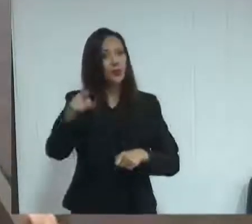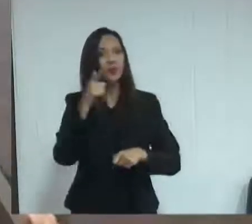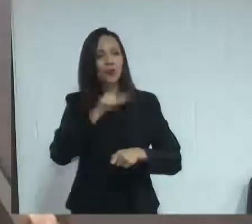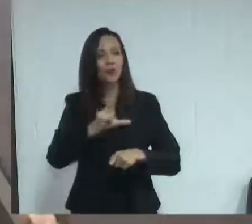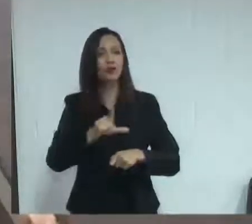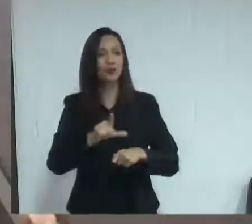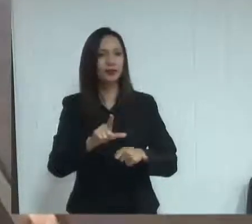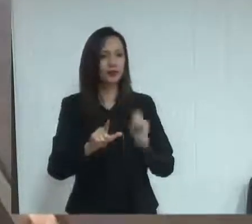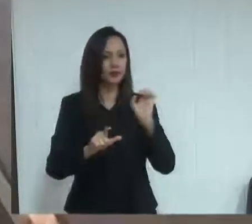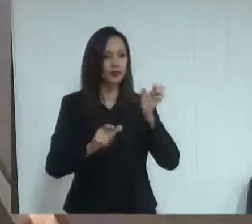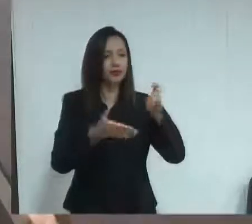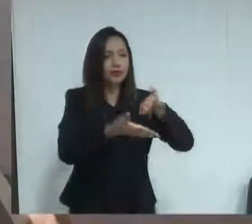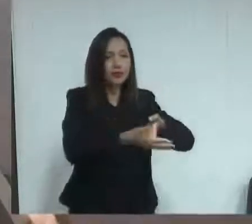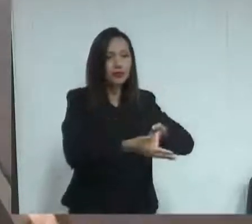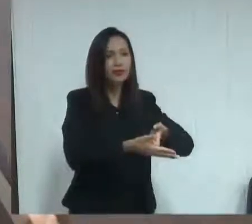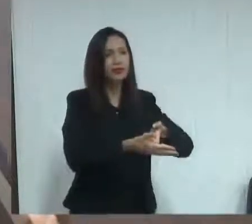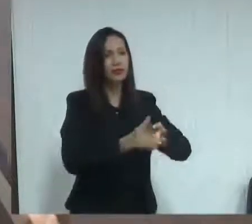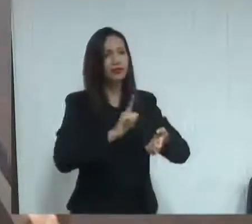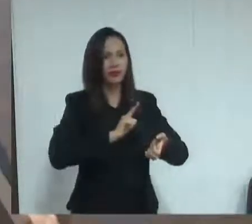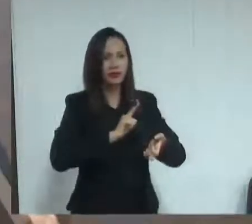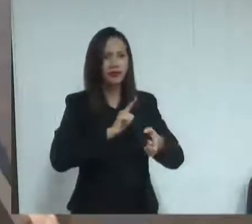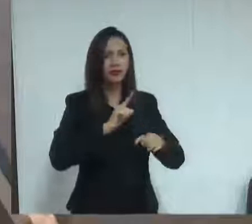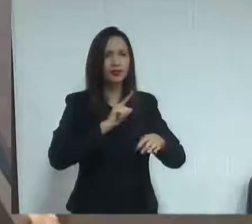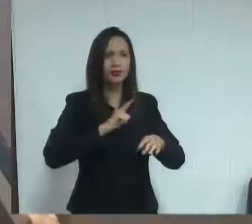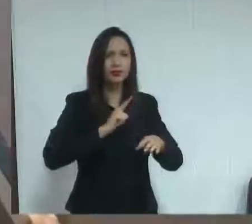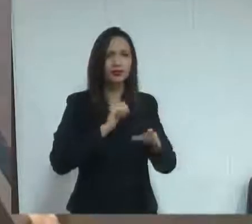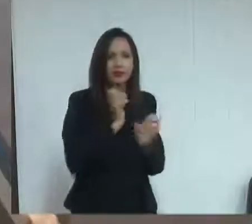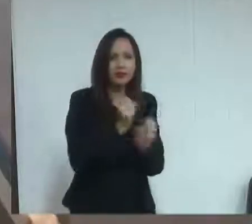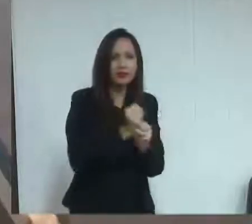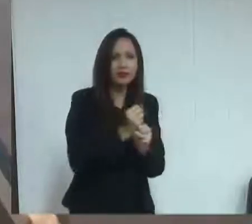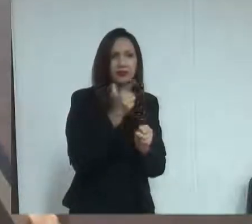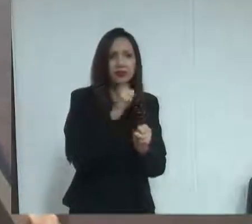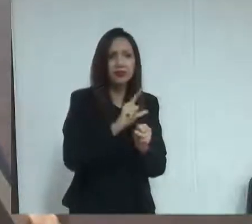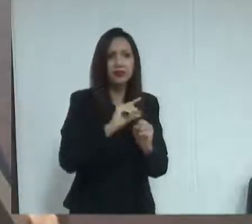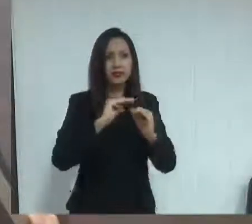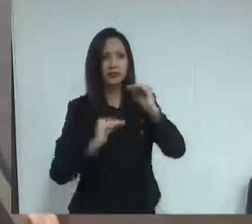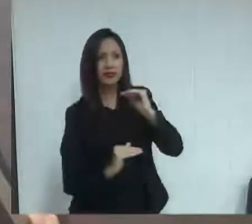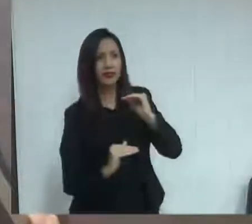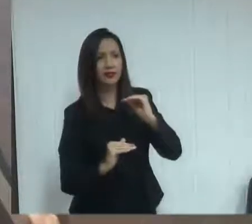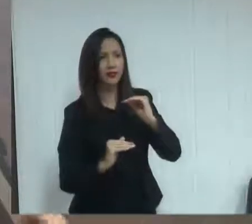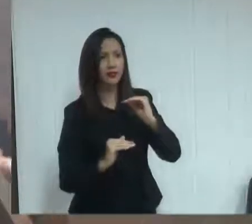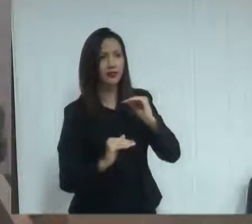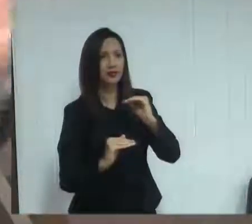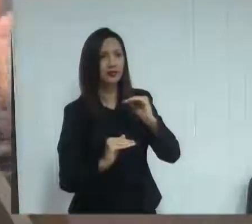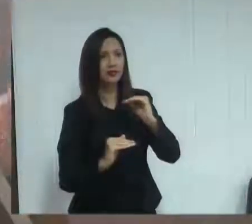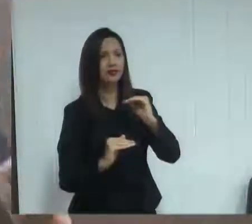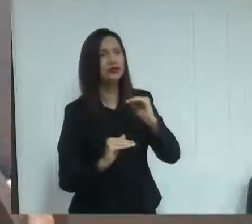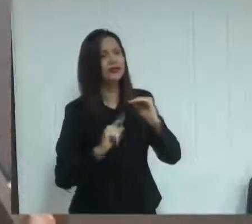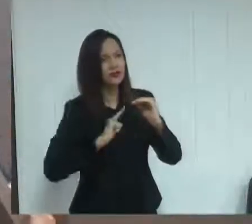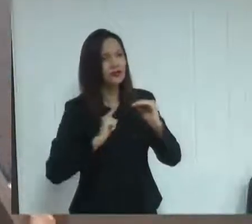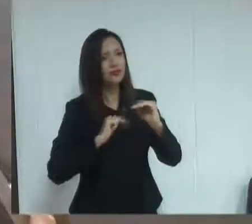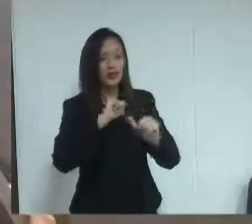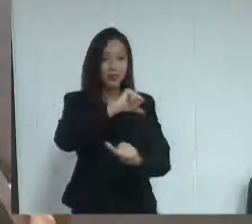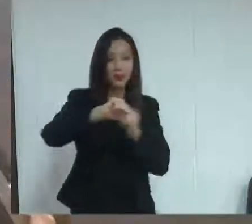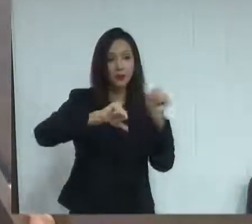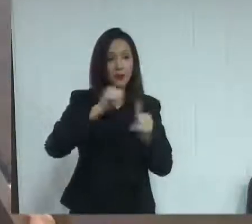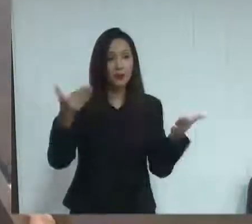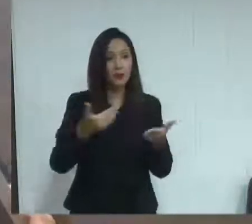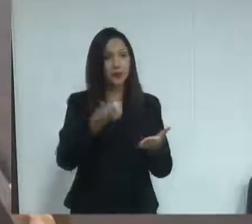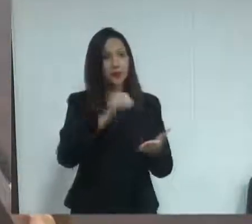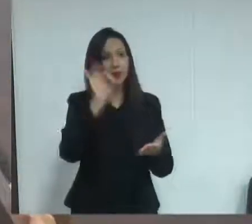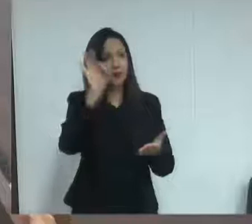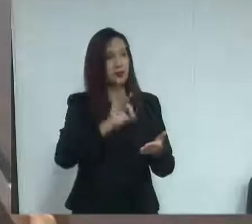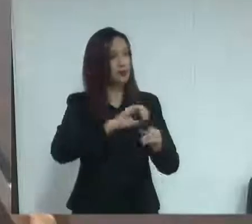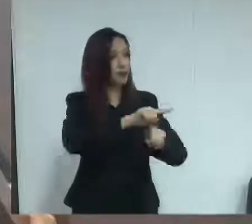Porque aquele que paga à vista, às vezes, também é matemático, pode estar levando uma desvantagem. Então, temos que mudar tudo aqui e dar 10% para